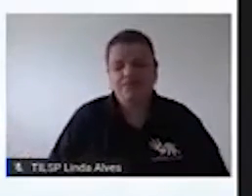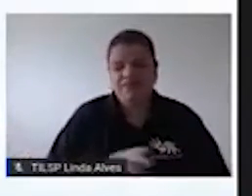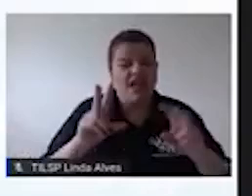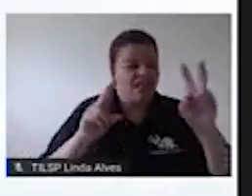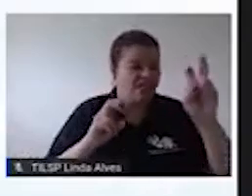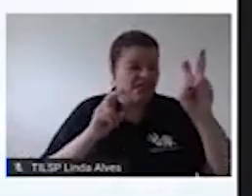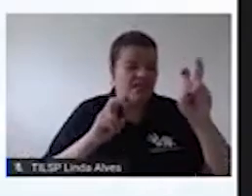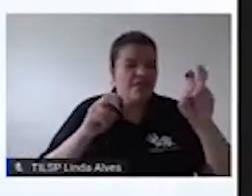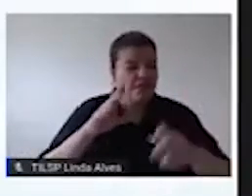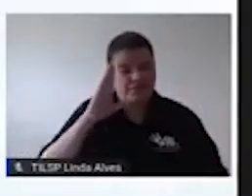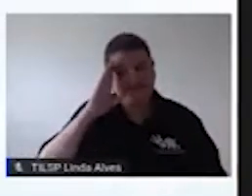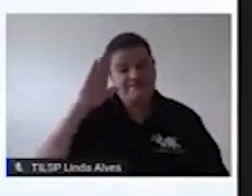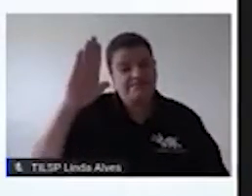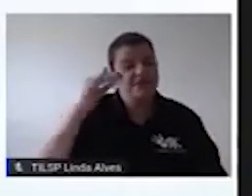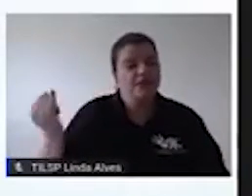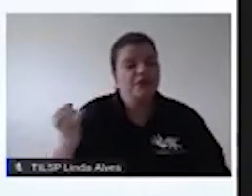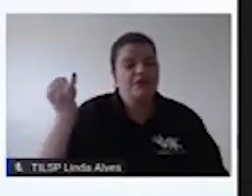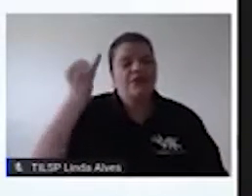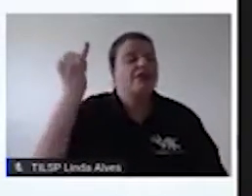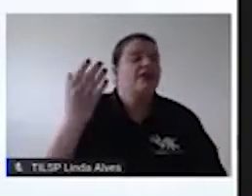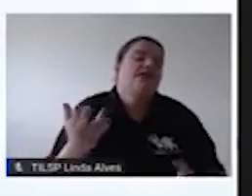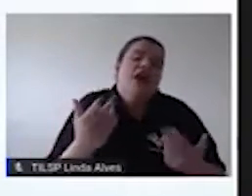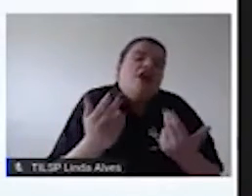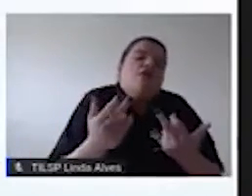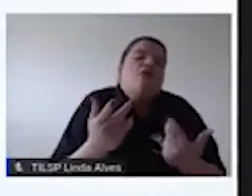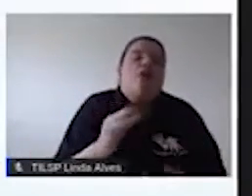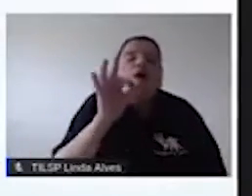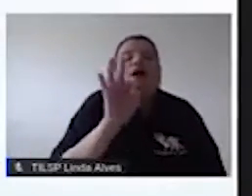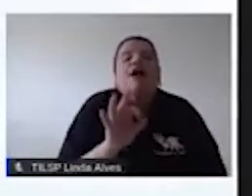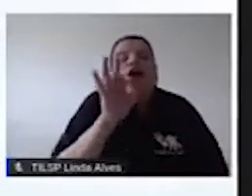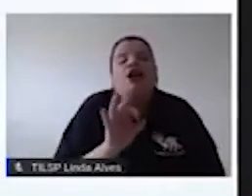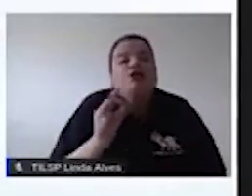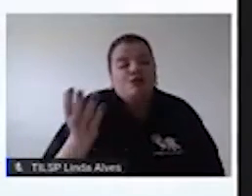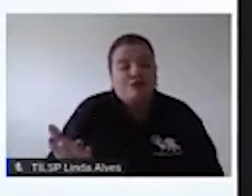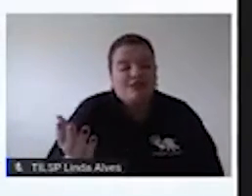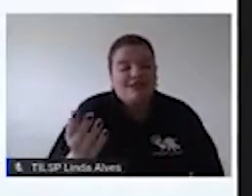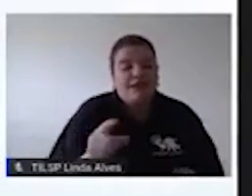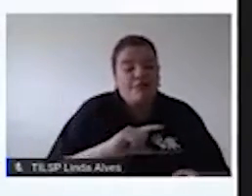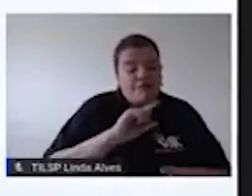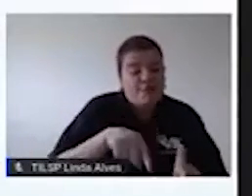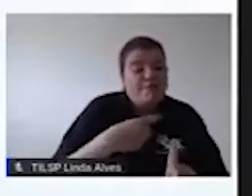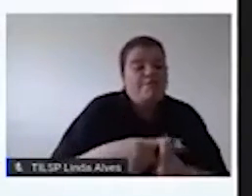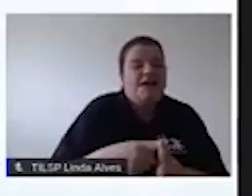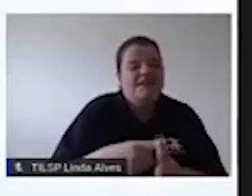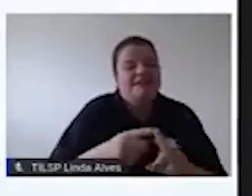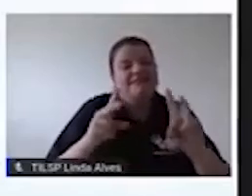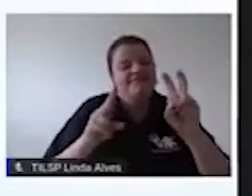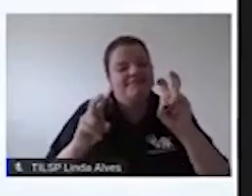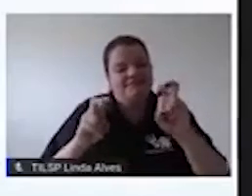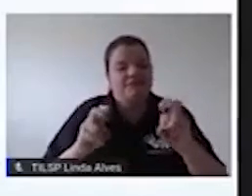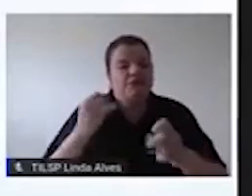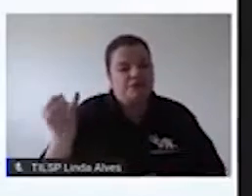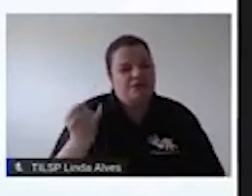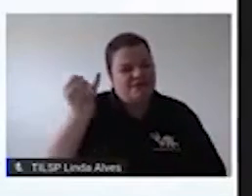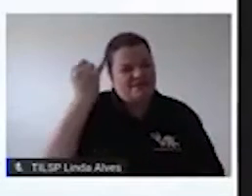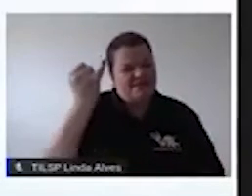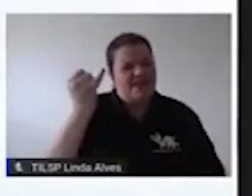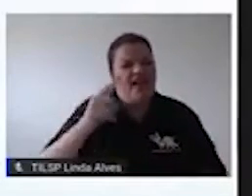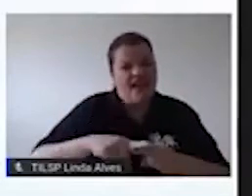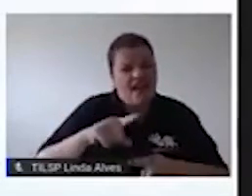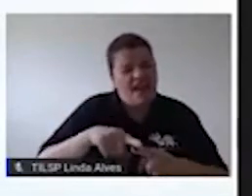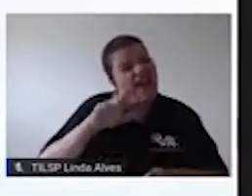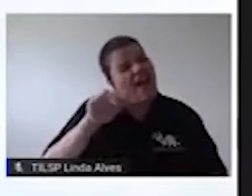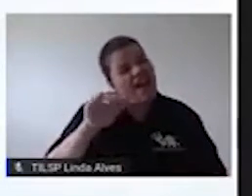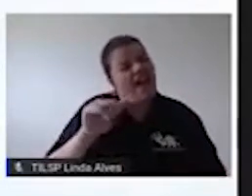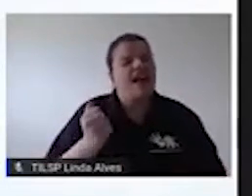o reajuste, né, que o trabalhador e a trabalhadora vão ter, né? Ela é também uma pauta que tem